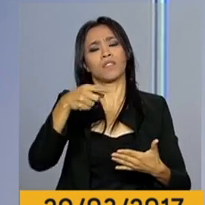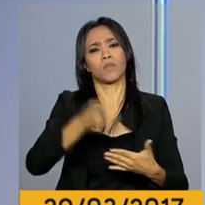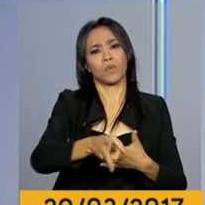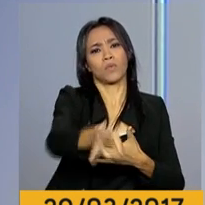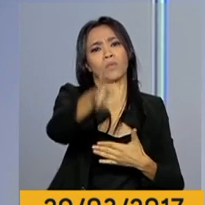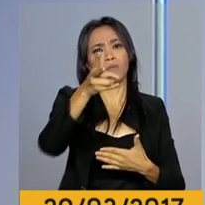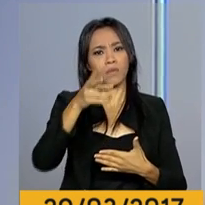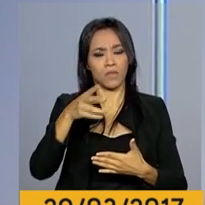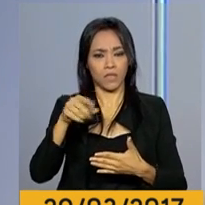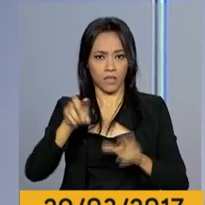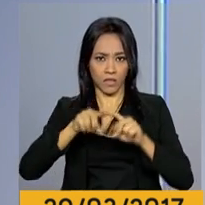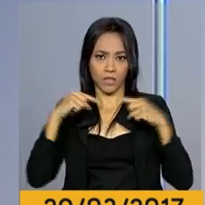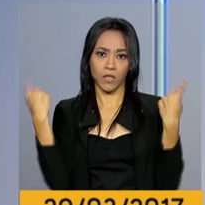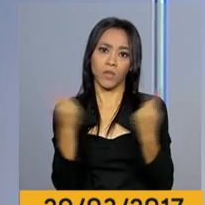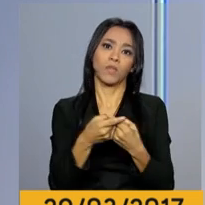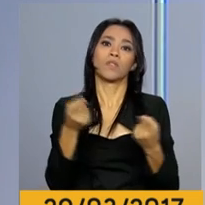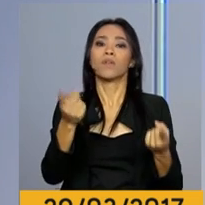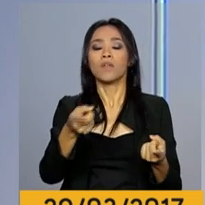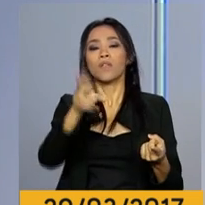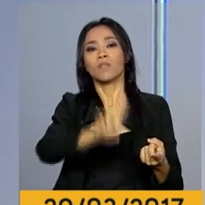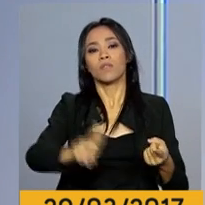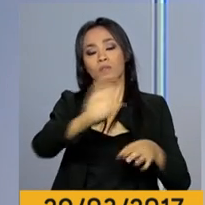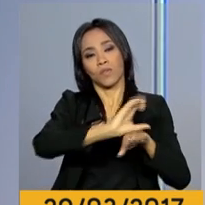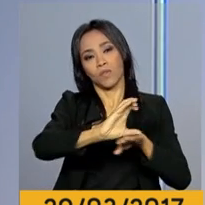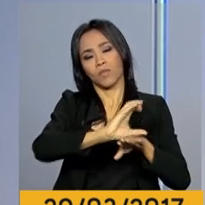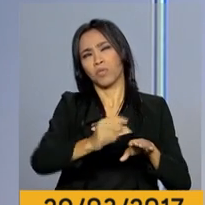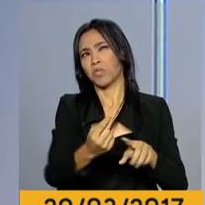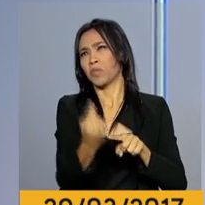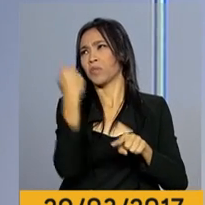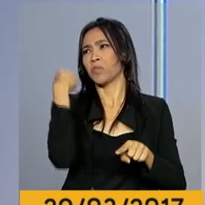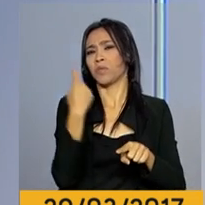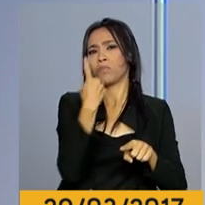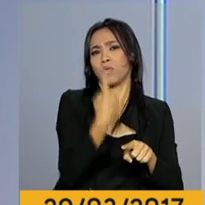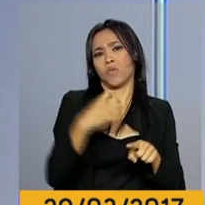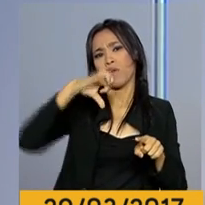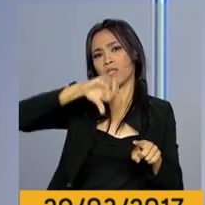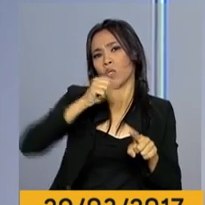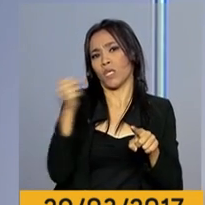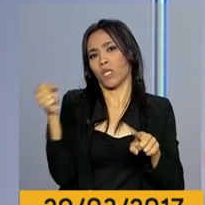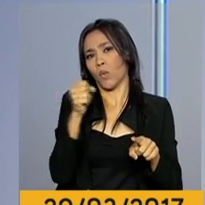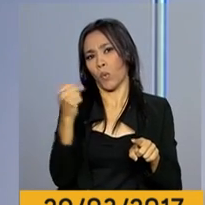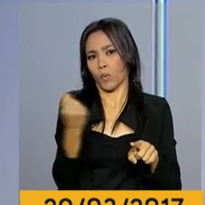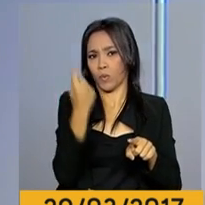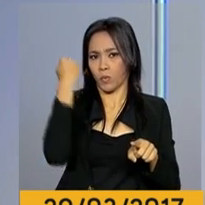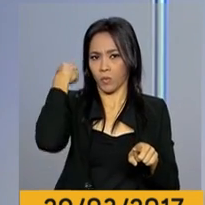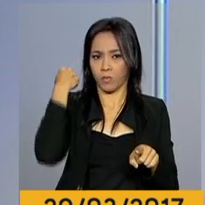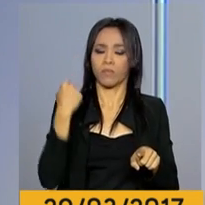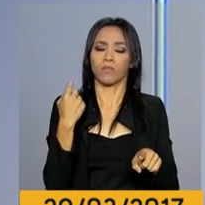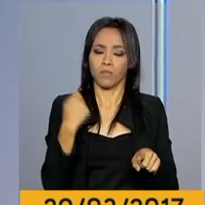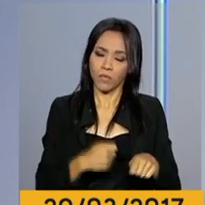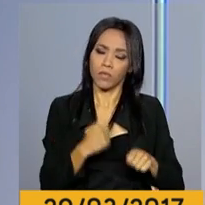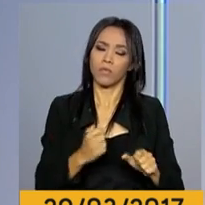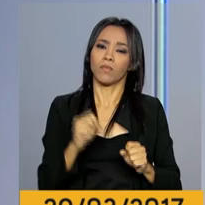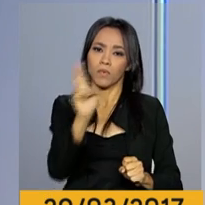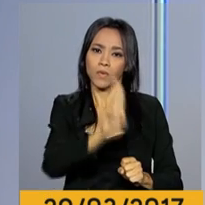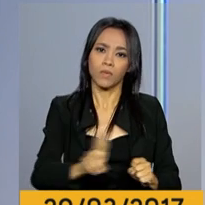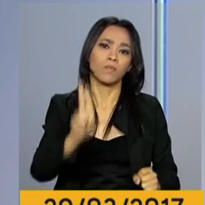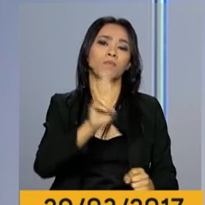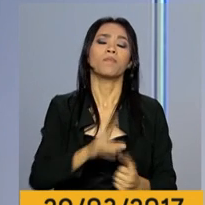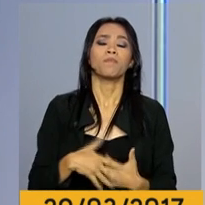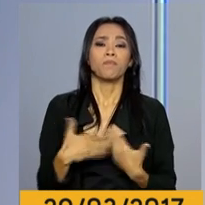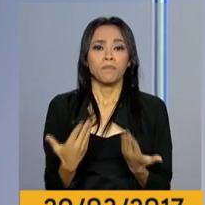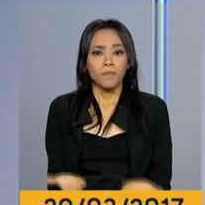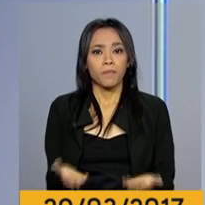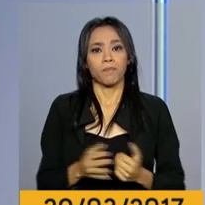constituição de 1988 sem nenhuma a alteração mais fundamental